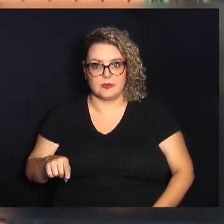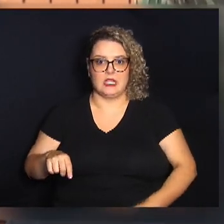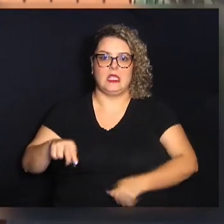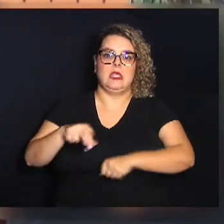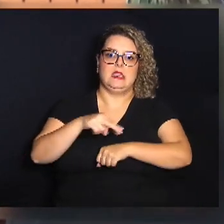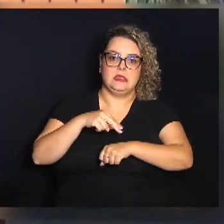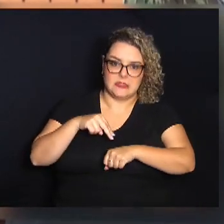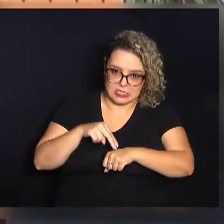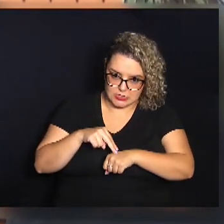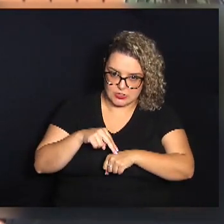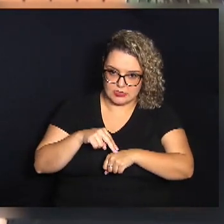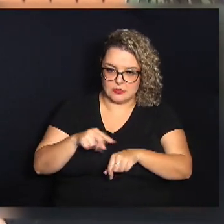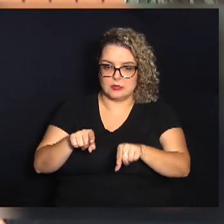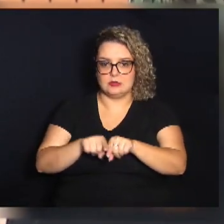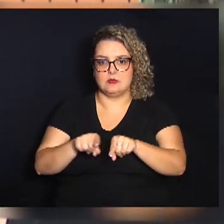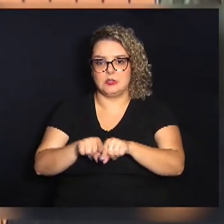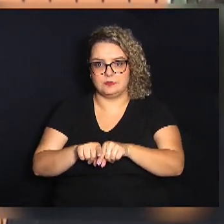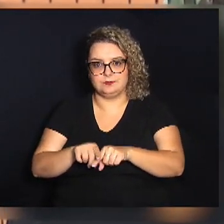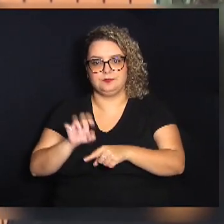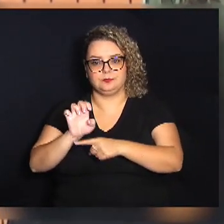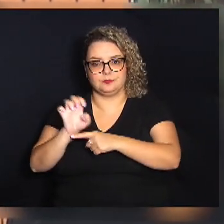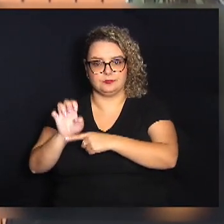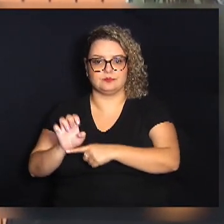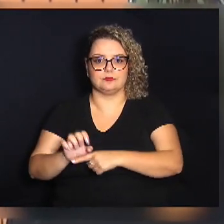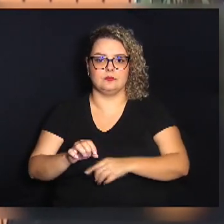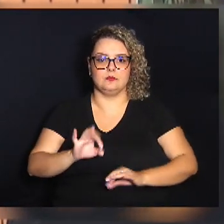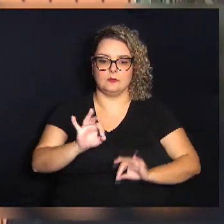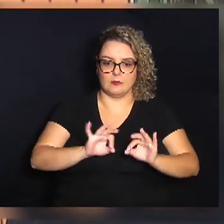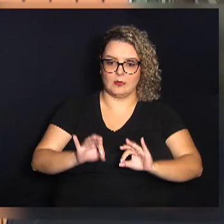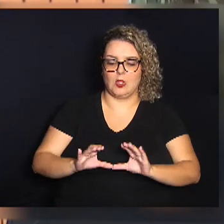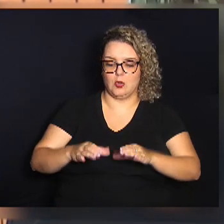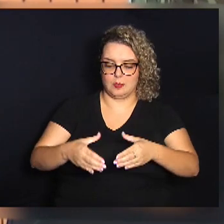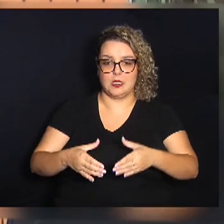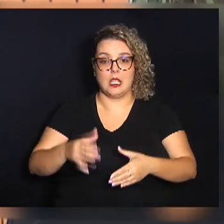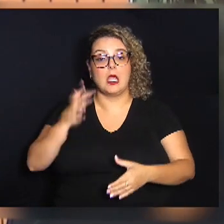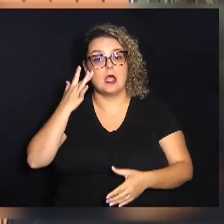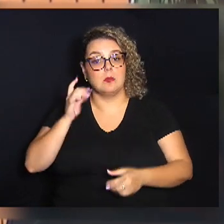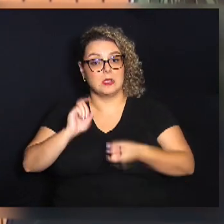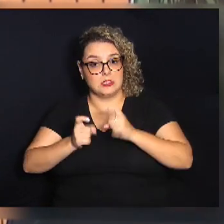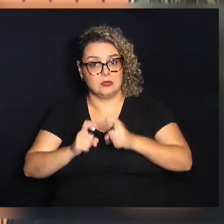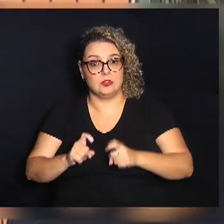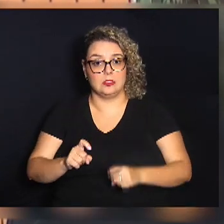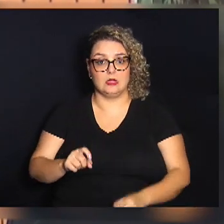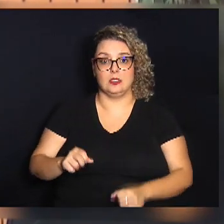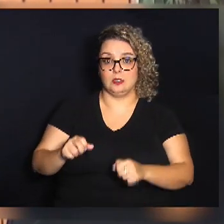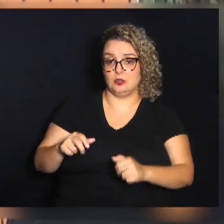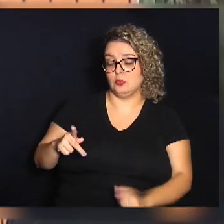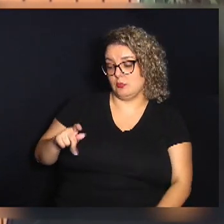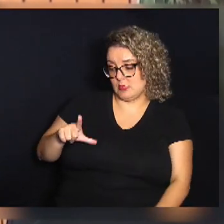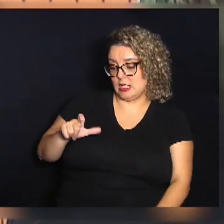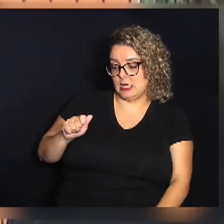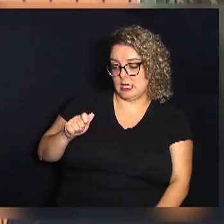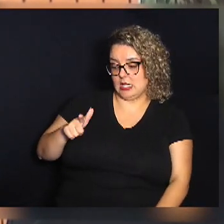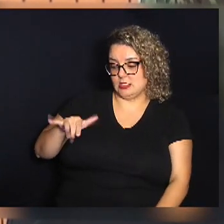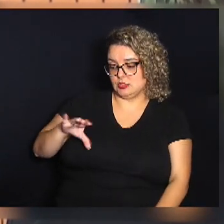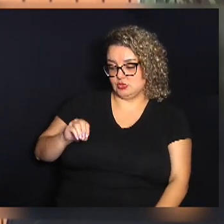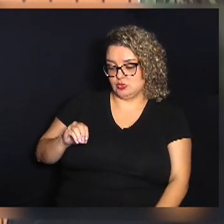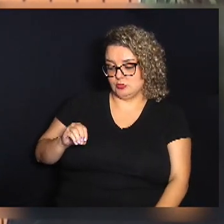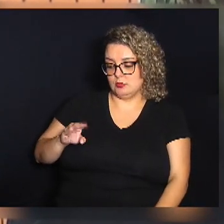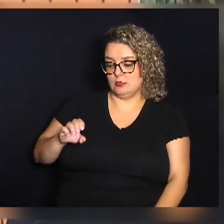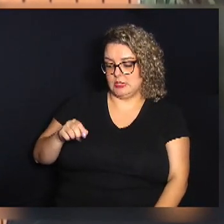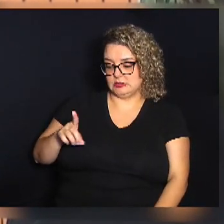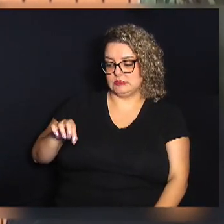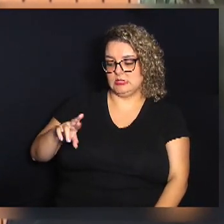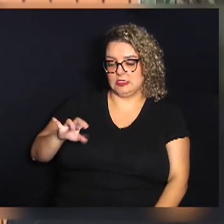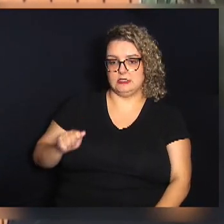um comitê de operações especiais que amanhã tem reunião no Palácio dos Bandeirantes, que define a integração junto